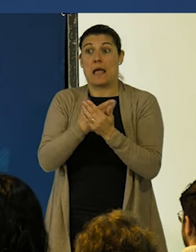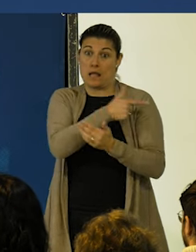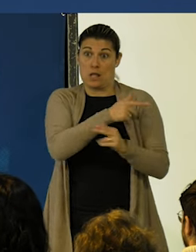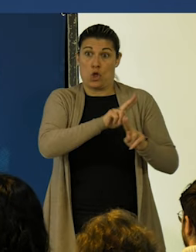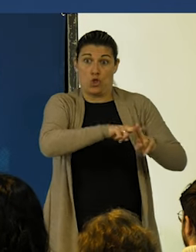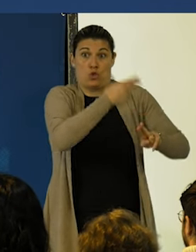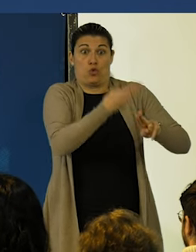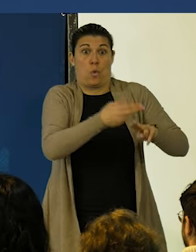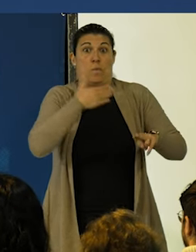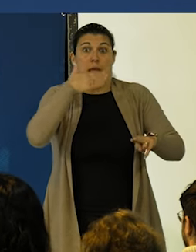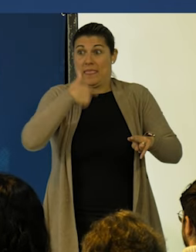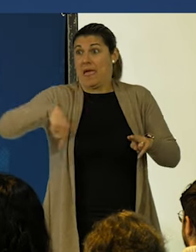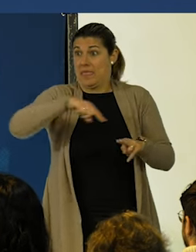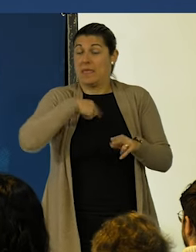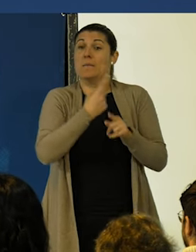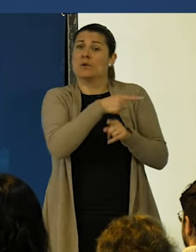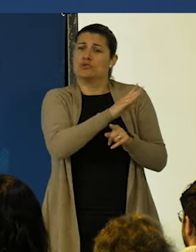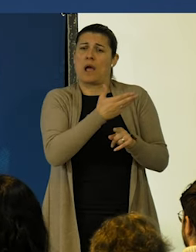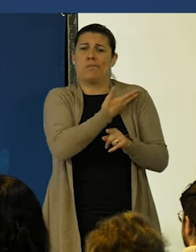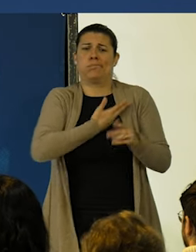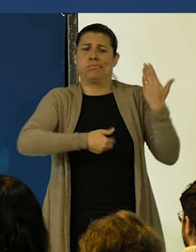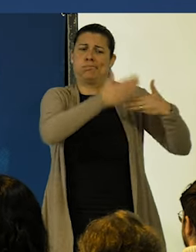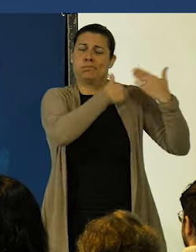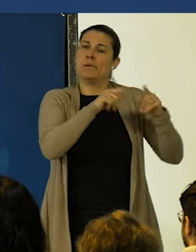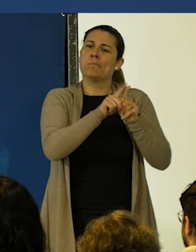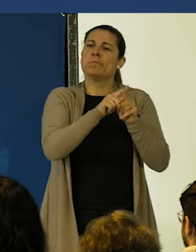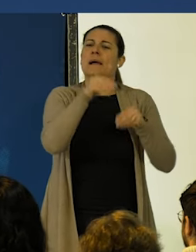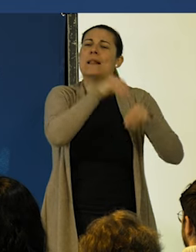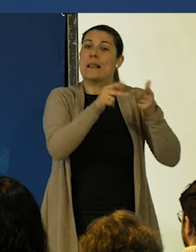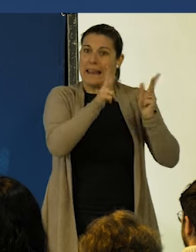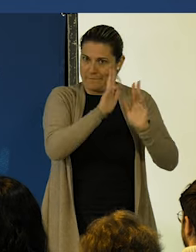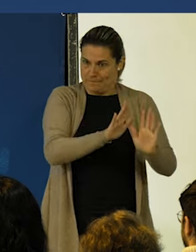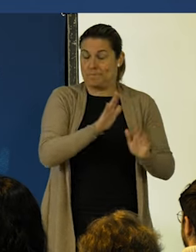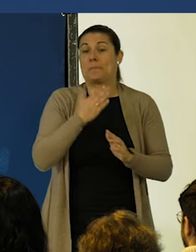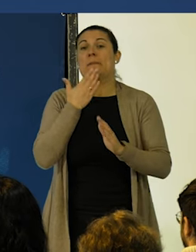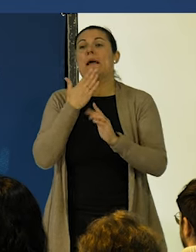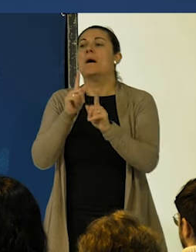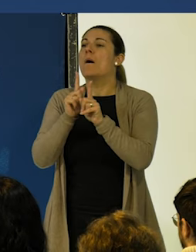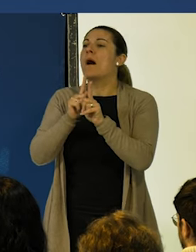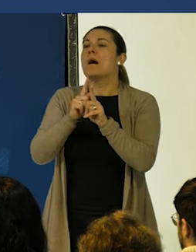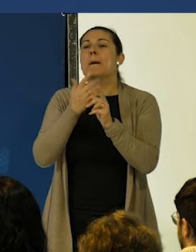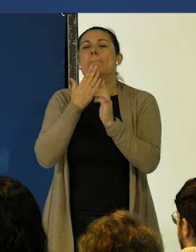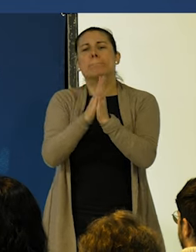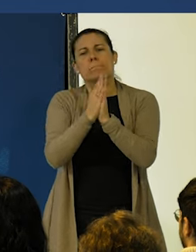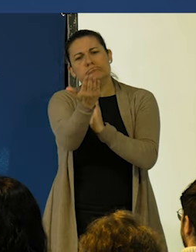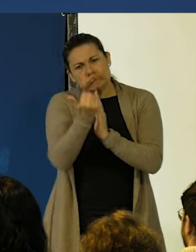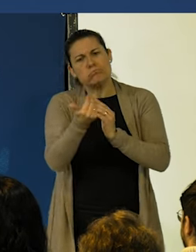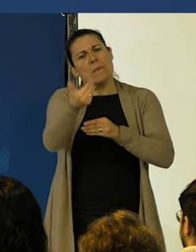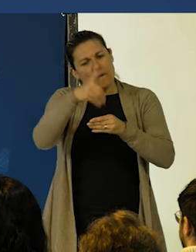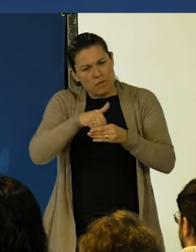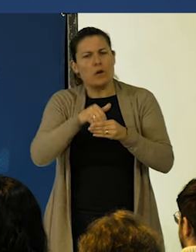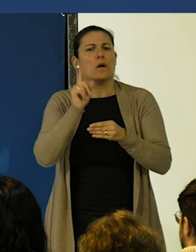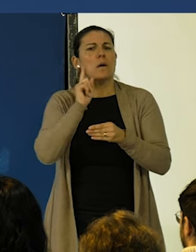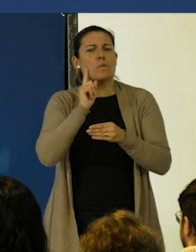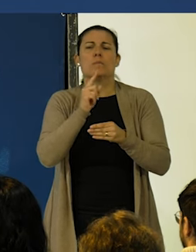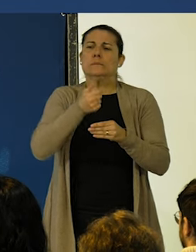idade, porque é uma falácia tão antiga como as eleições livres. Se os apelos ao voto útil fossem escritos